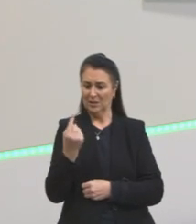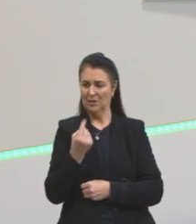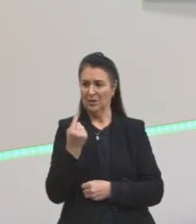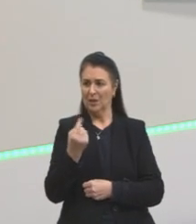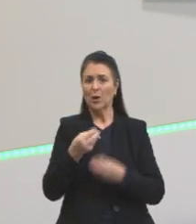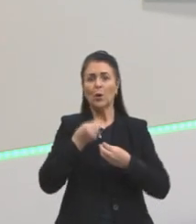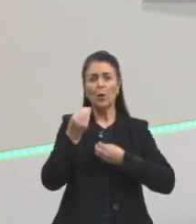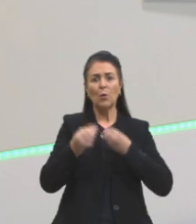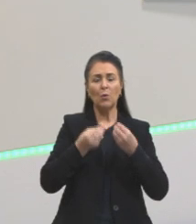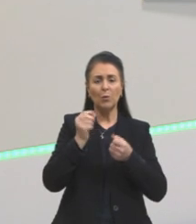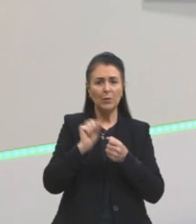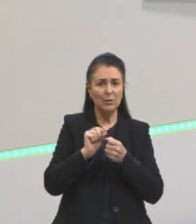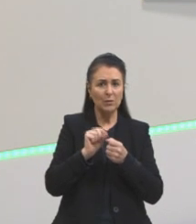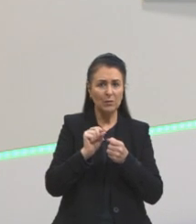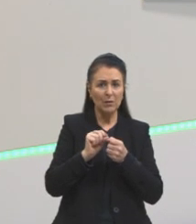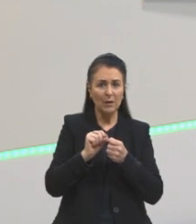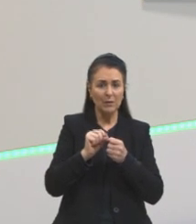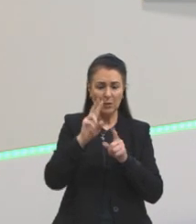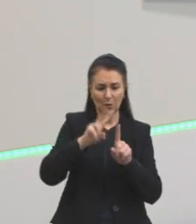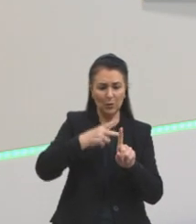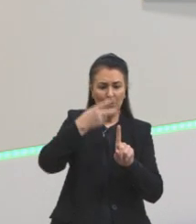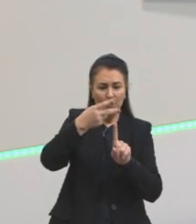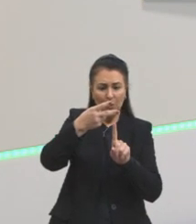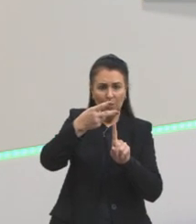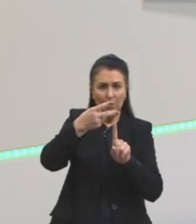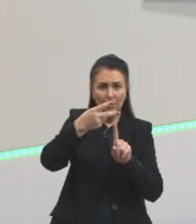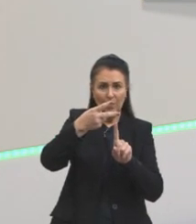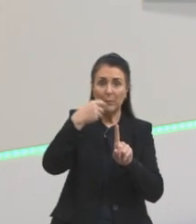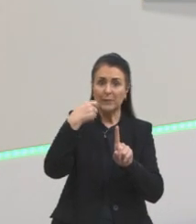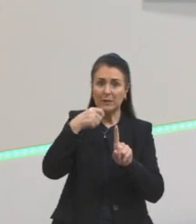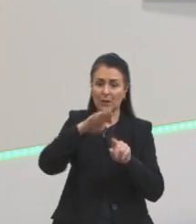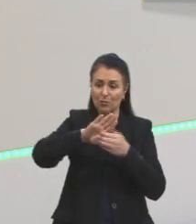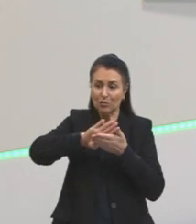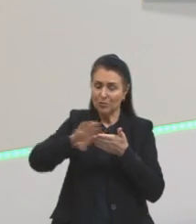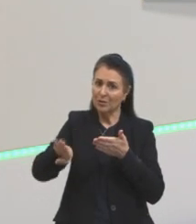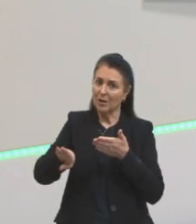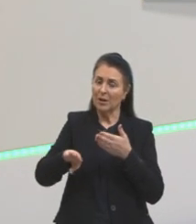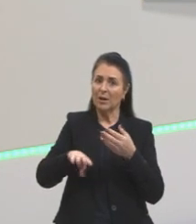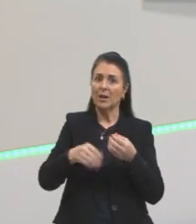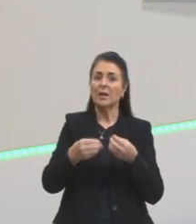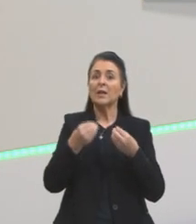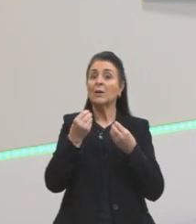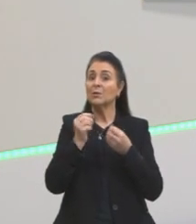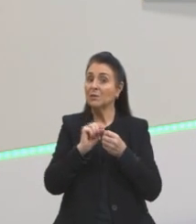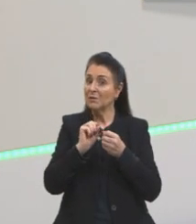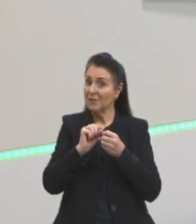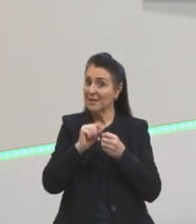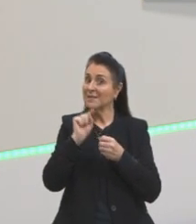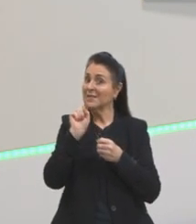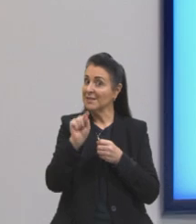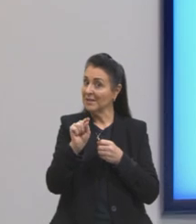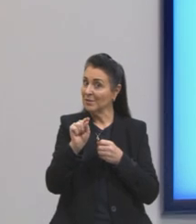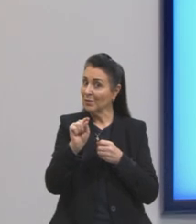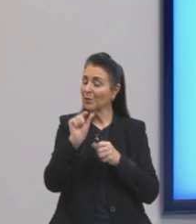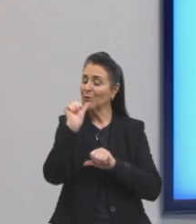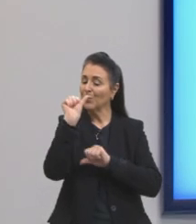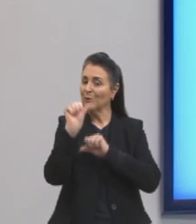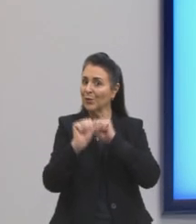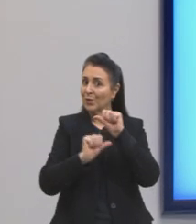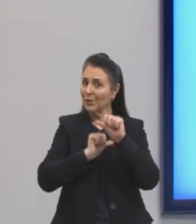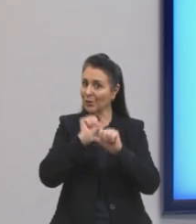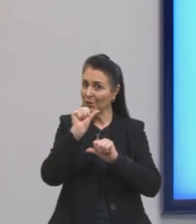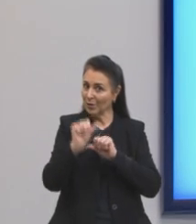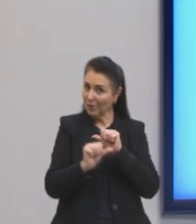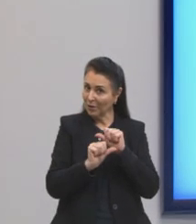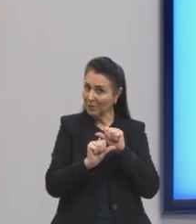tá com aquele com aquele expoente nos incomodamente precisão lá e tirar e dali quando a gente faz esse processo vejam bem eu